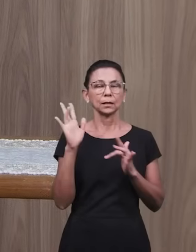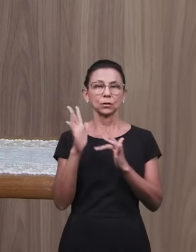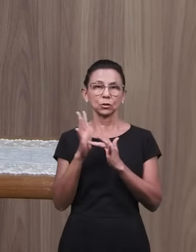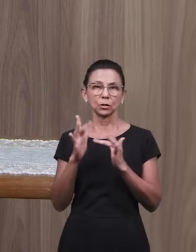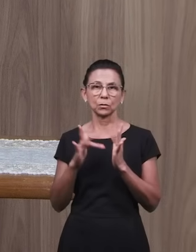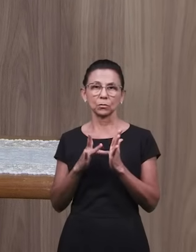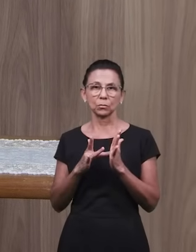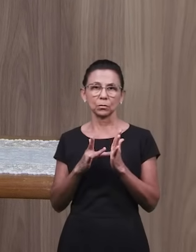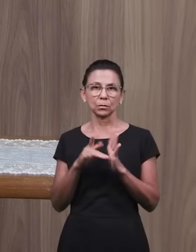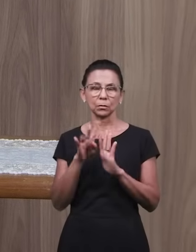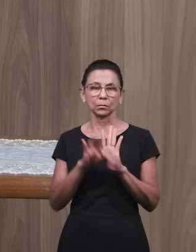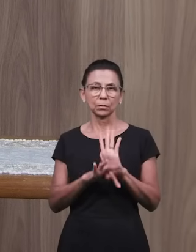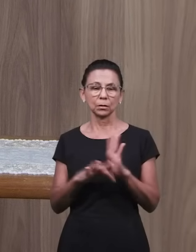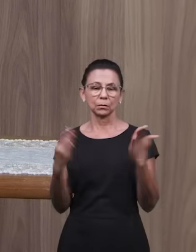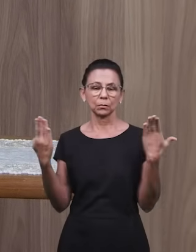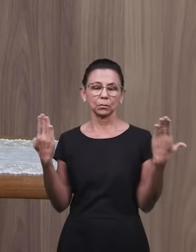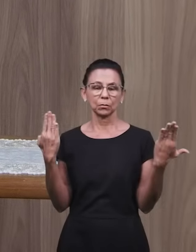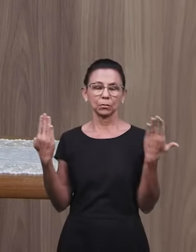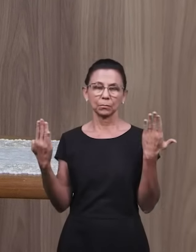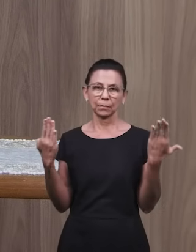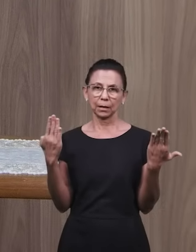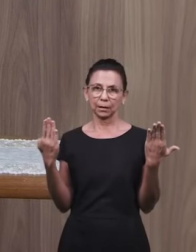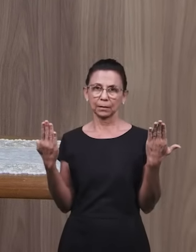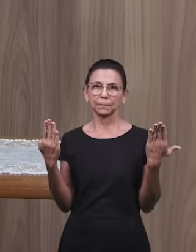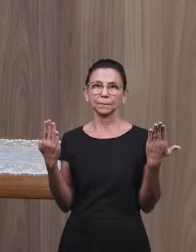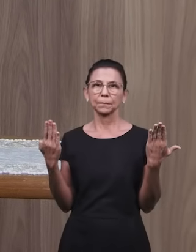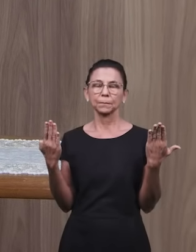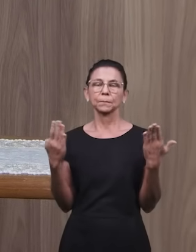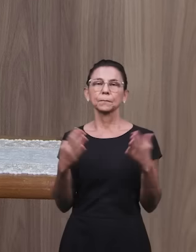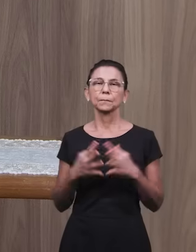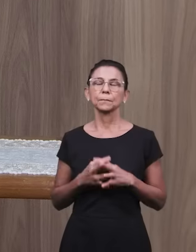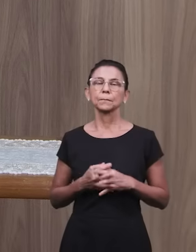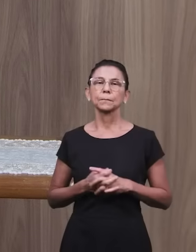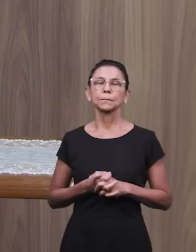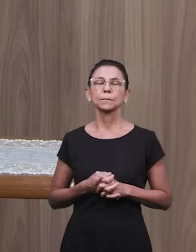E o texto faz essa comparação